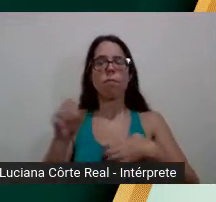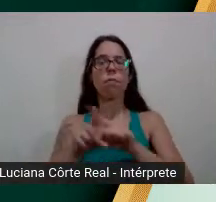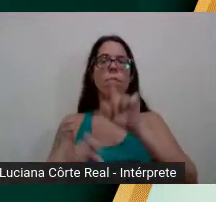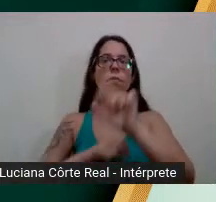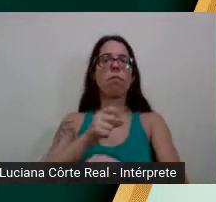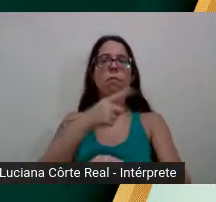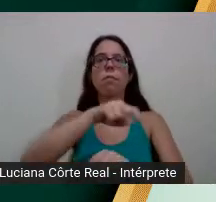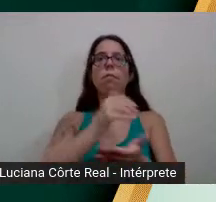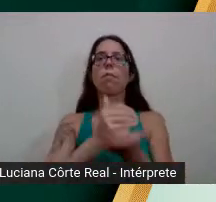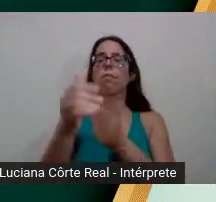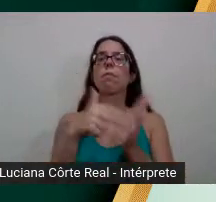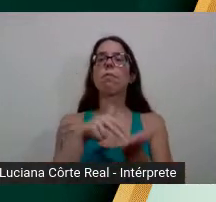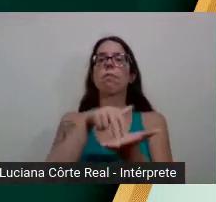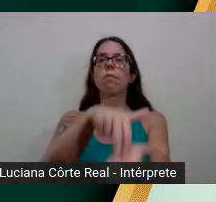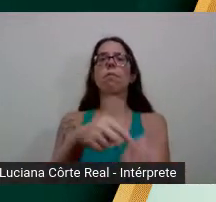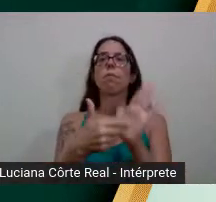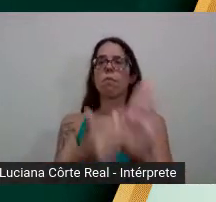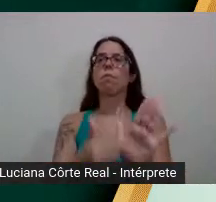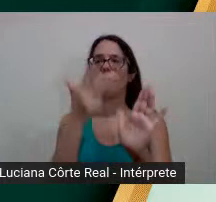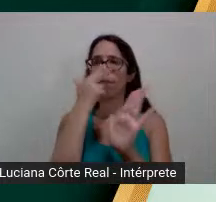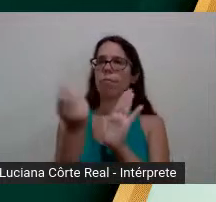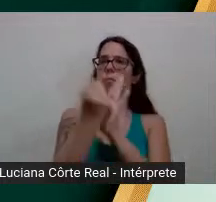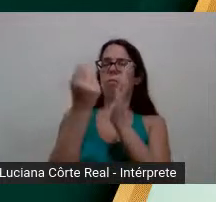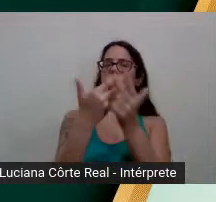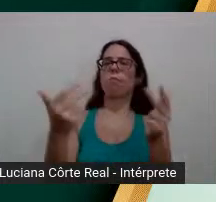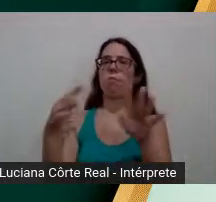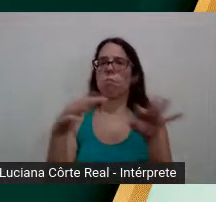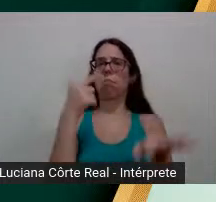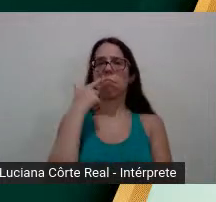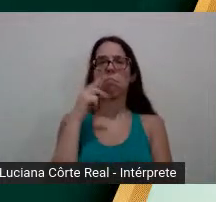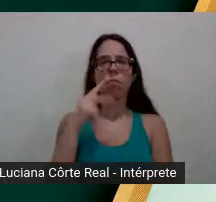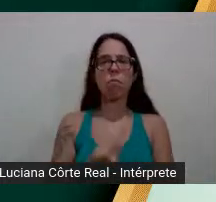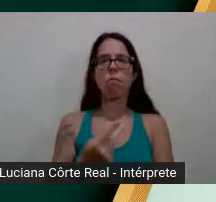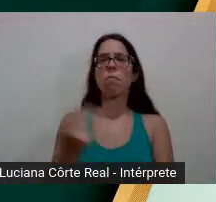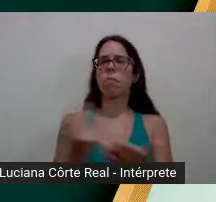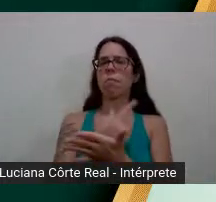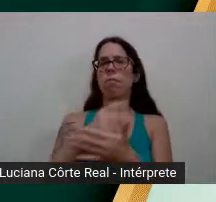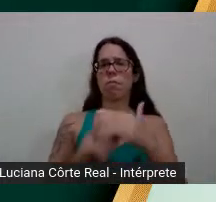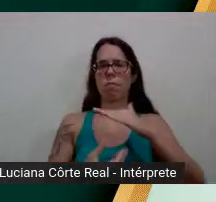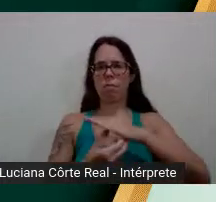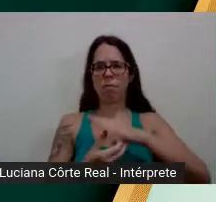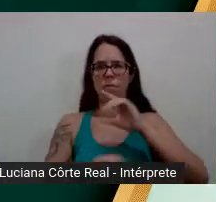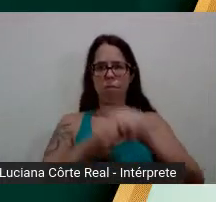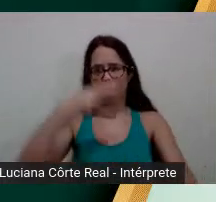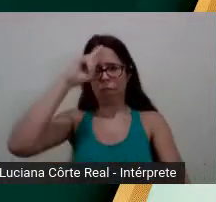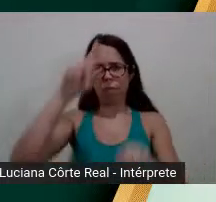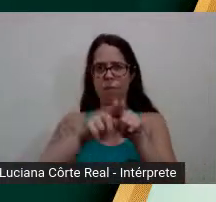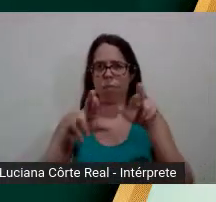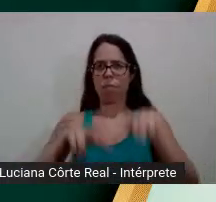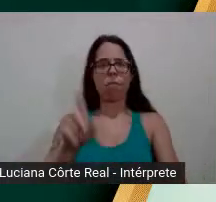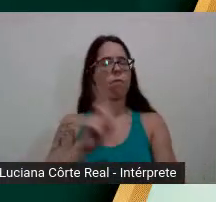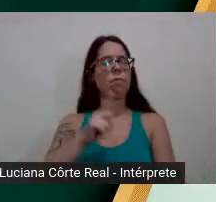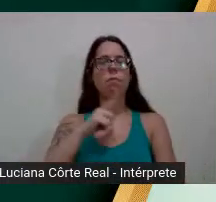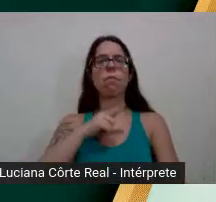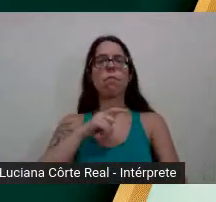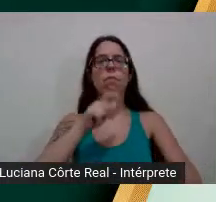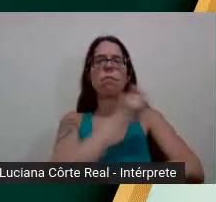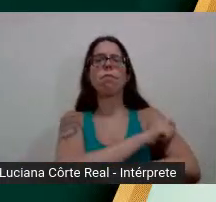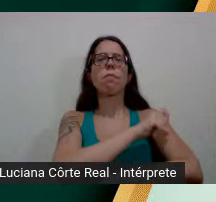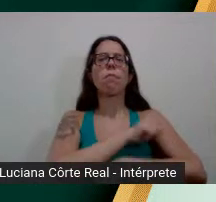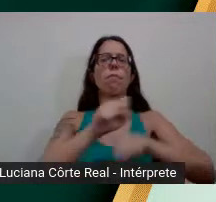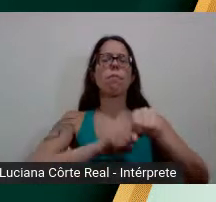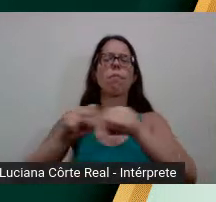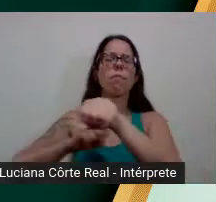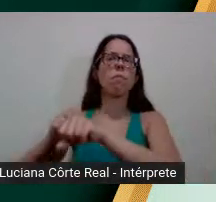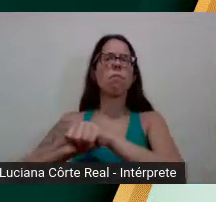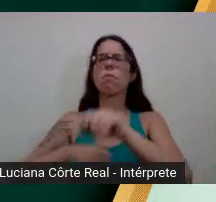local de destaque. E isso não acontece somente aqui em Uruguaiana e na região. Temos egressos e egressas por todo